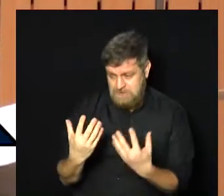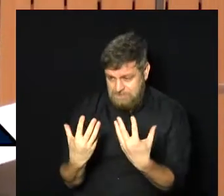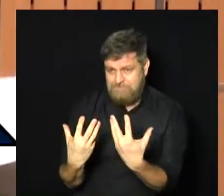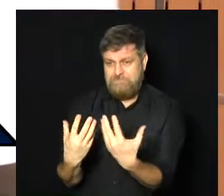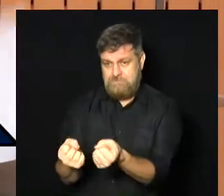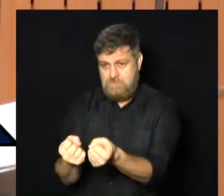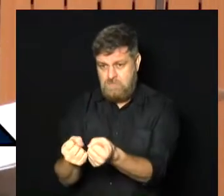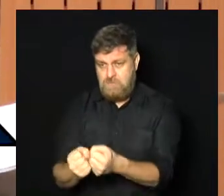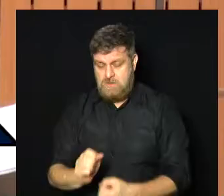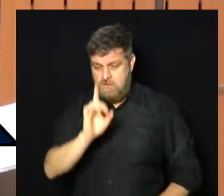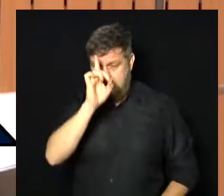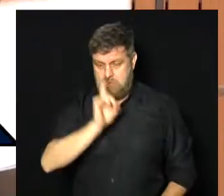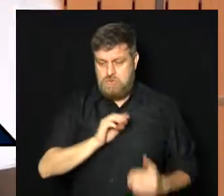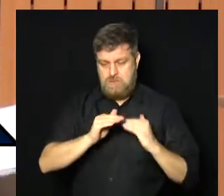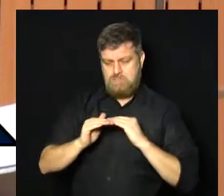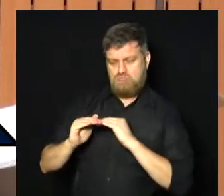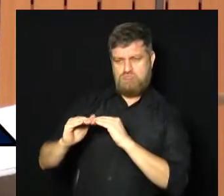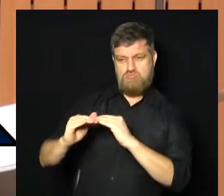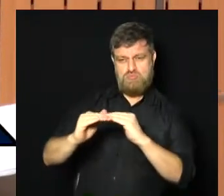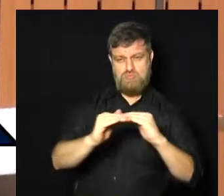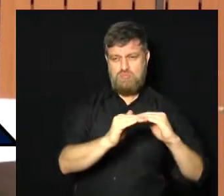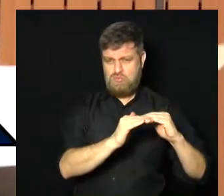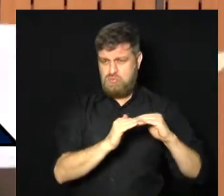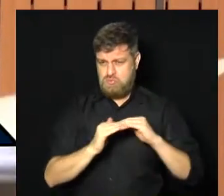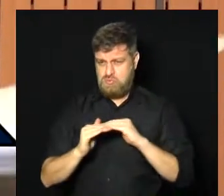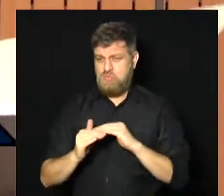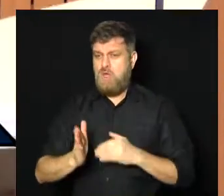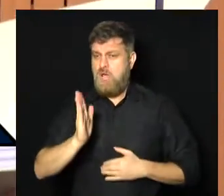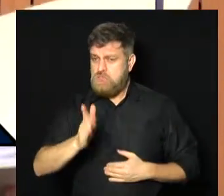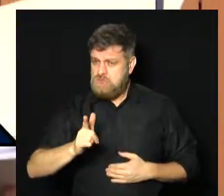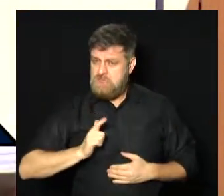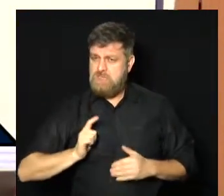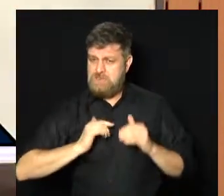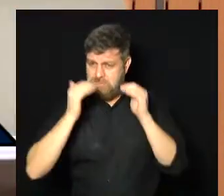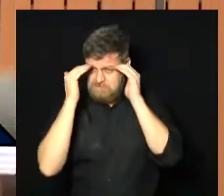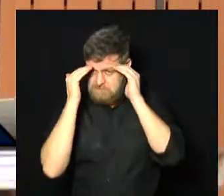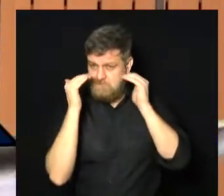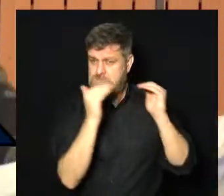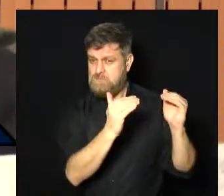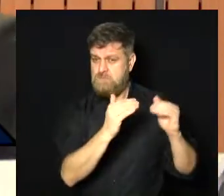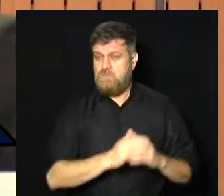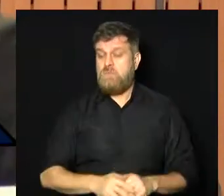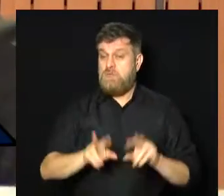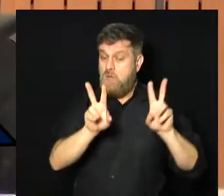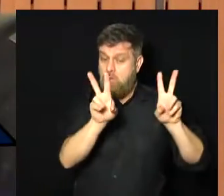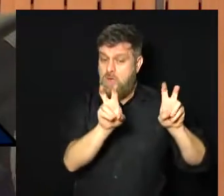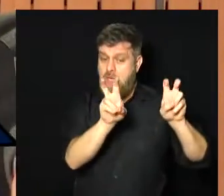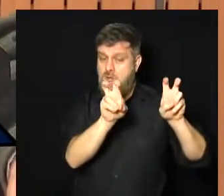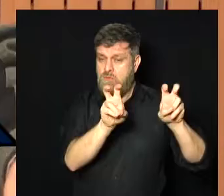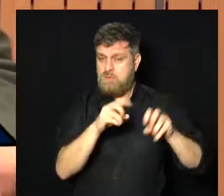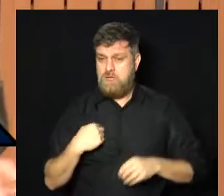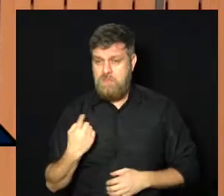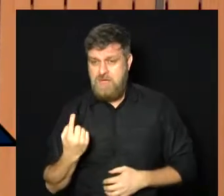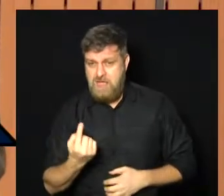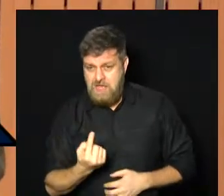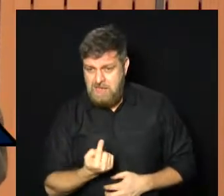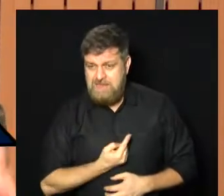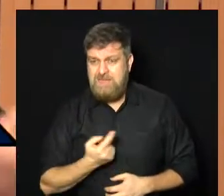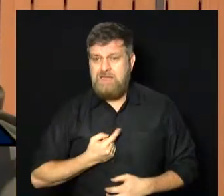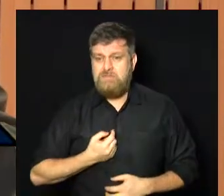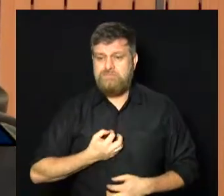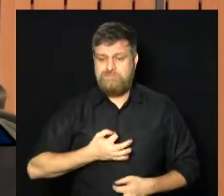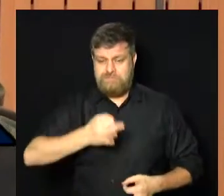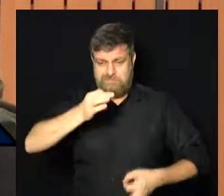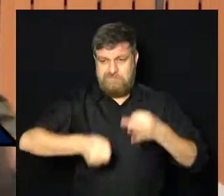esse direito, já estão respeitando esse direito, e esse é um tema que tem também percorrido alguns